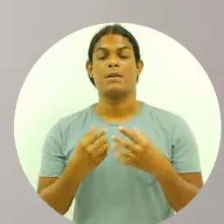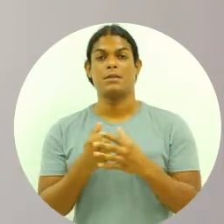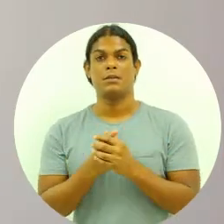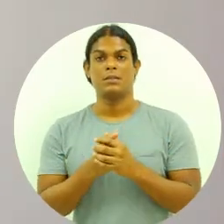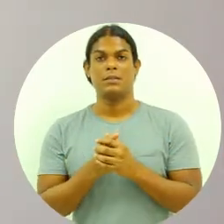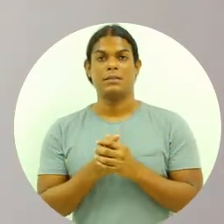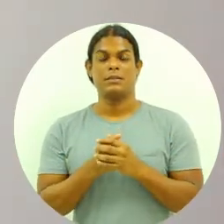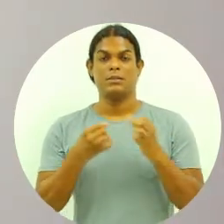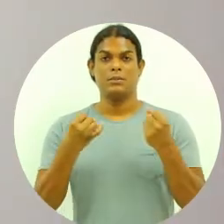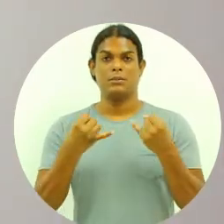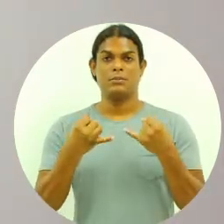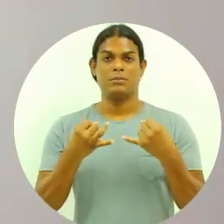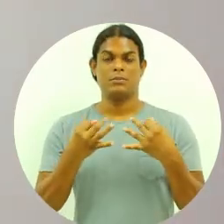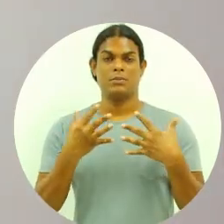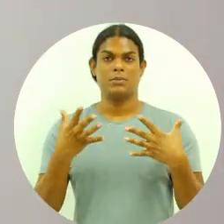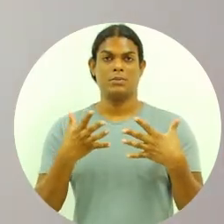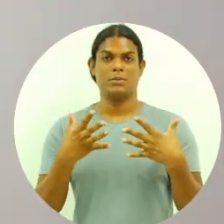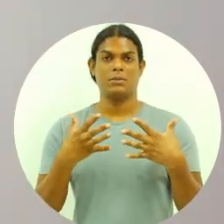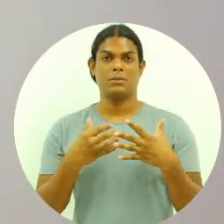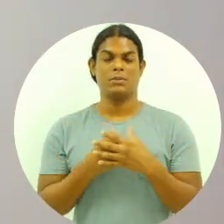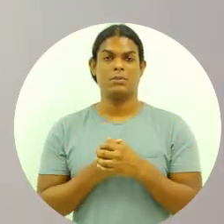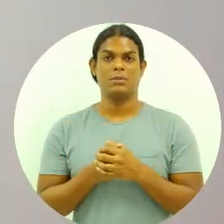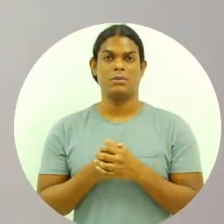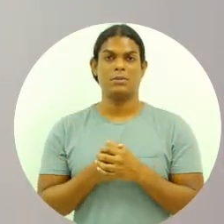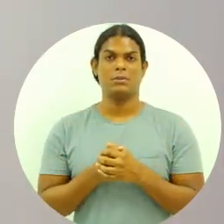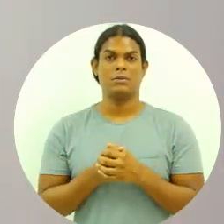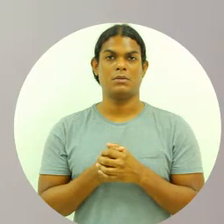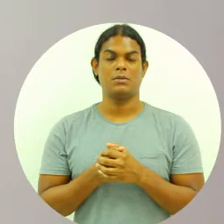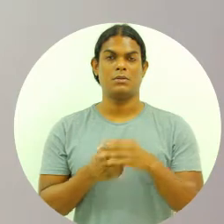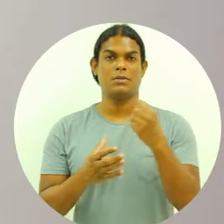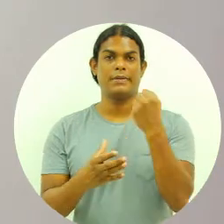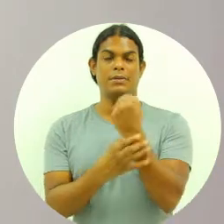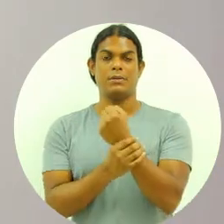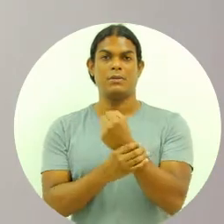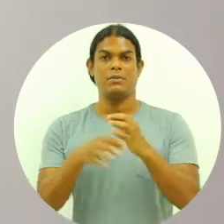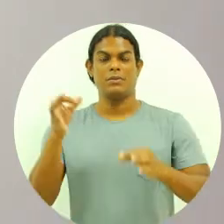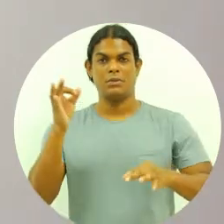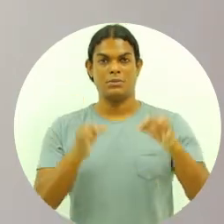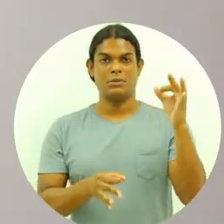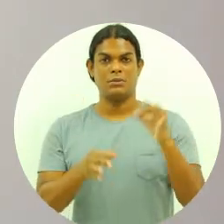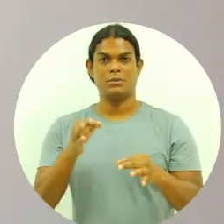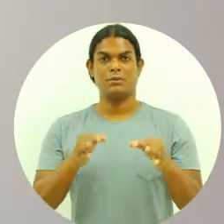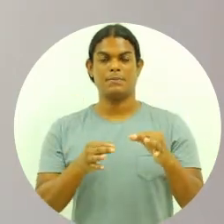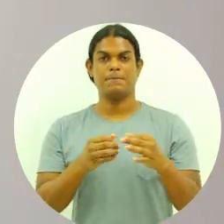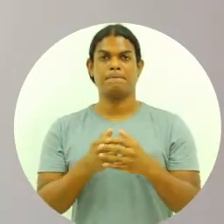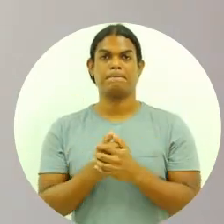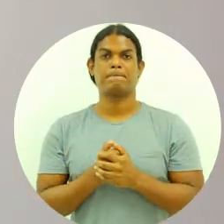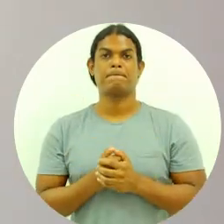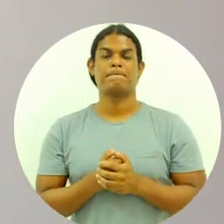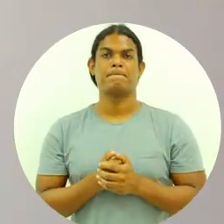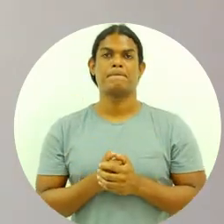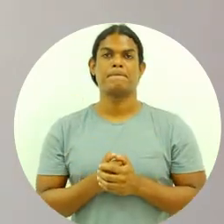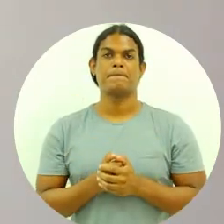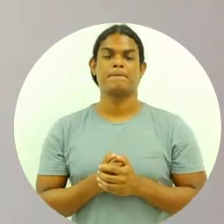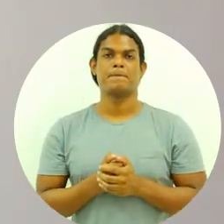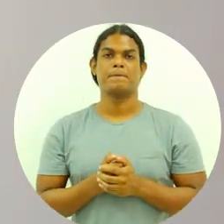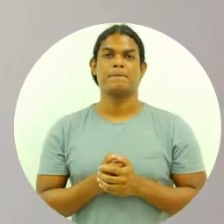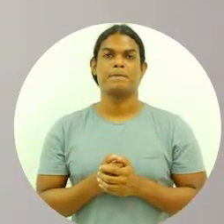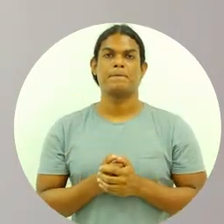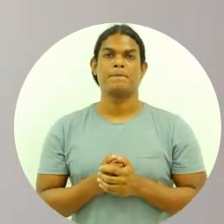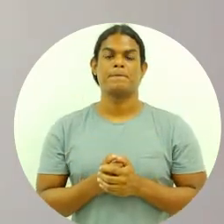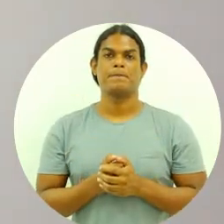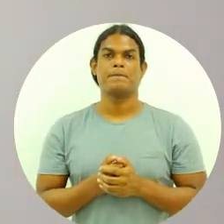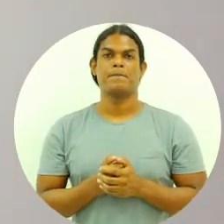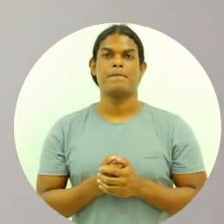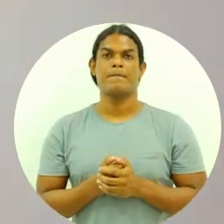atuação, né, direita, legal, da administração pública. Eu até concordo com eles, mas é realmente esse sentido,